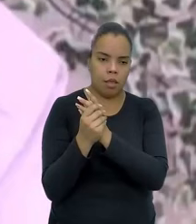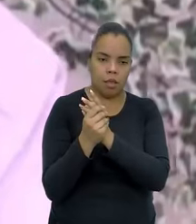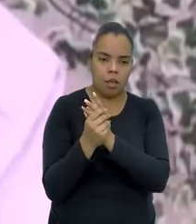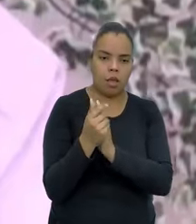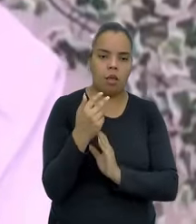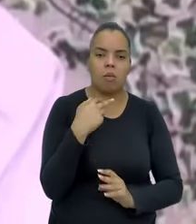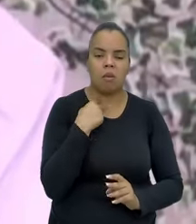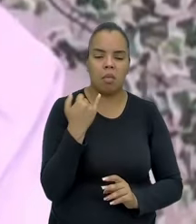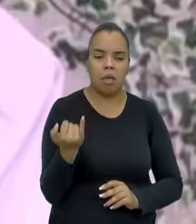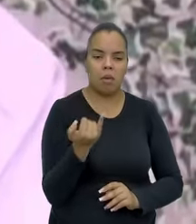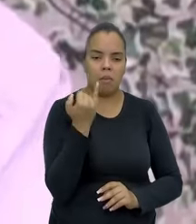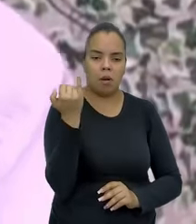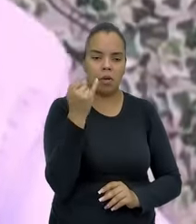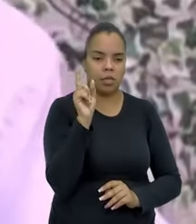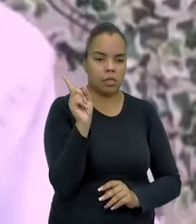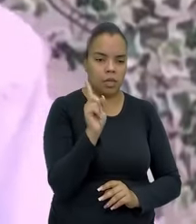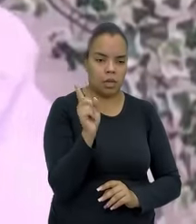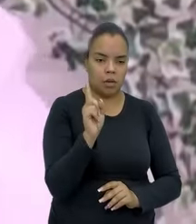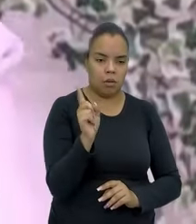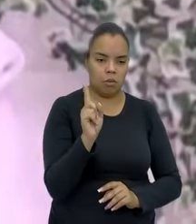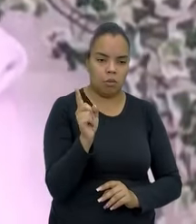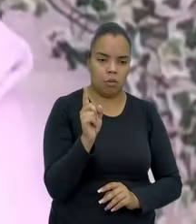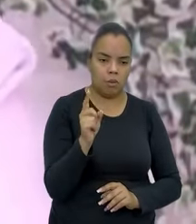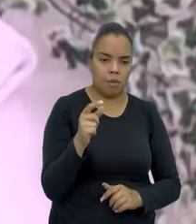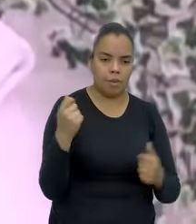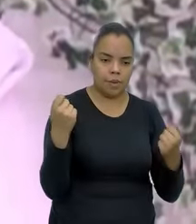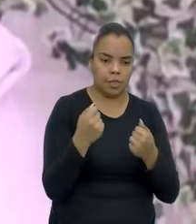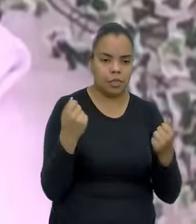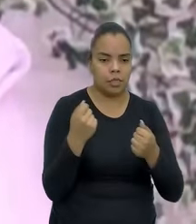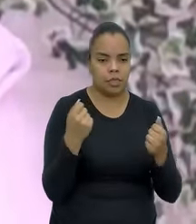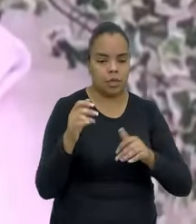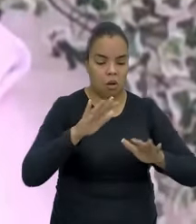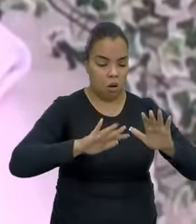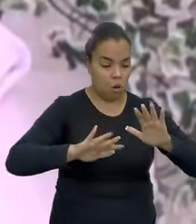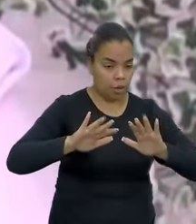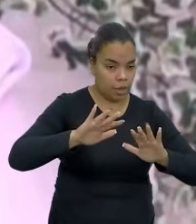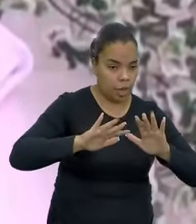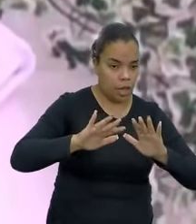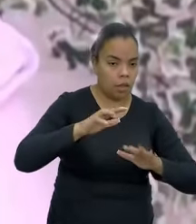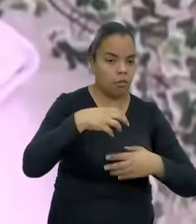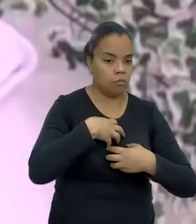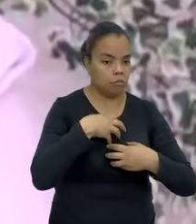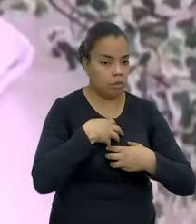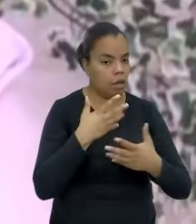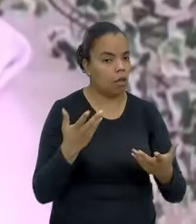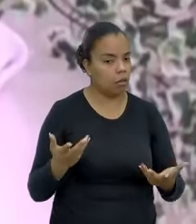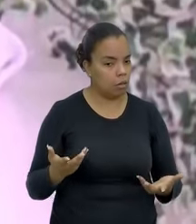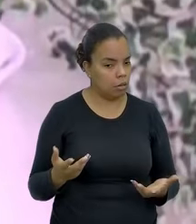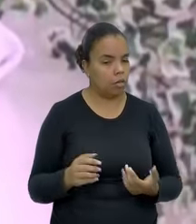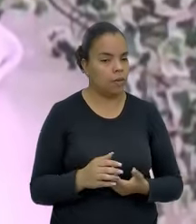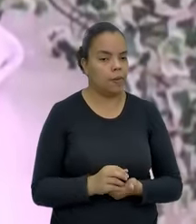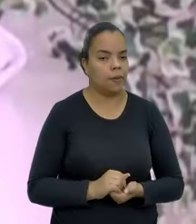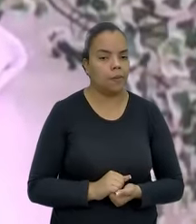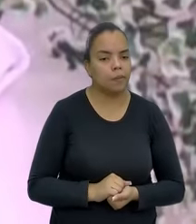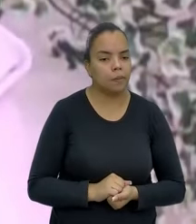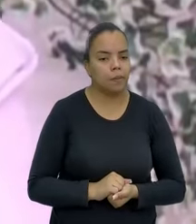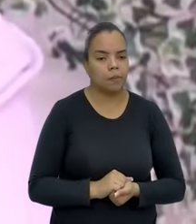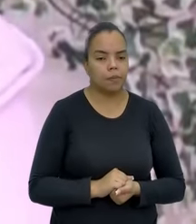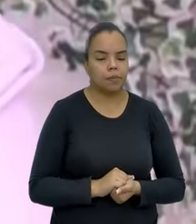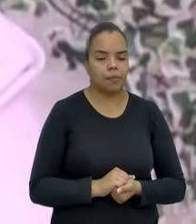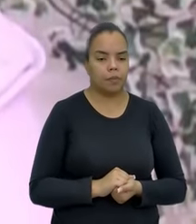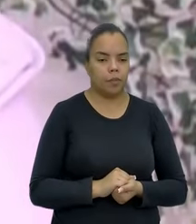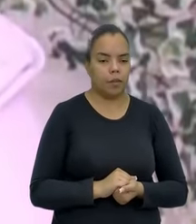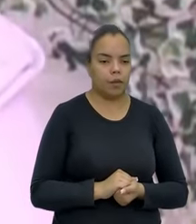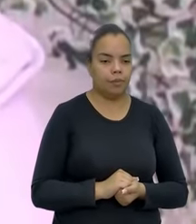para a geometria e nós temos que ter muito cuidado nesse sentido outra informação bastante